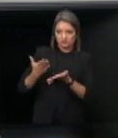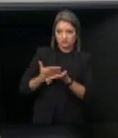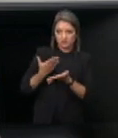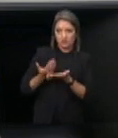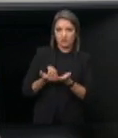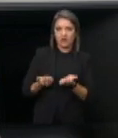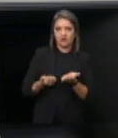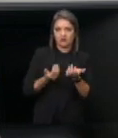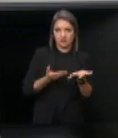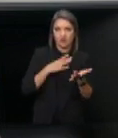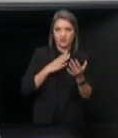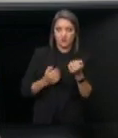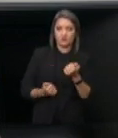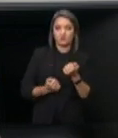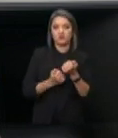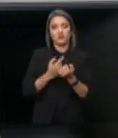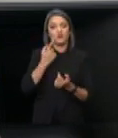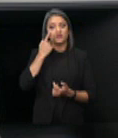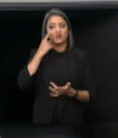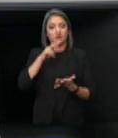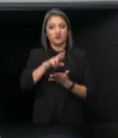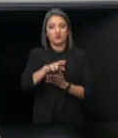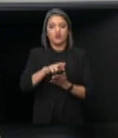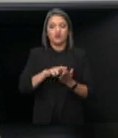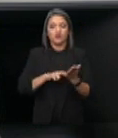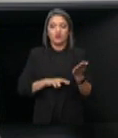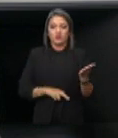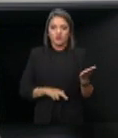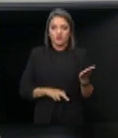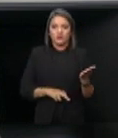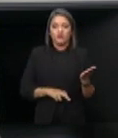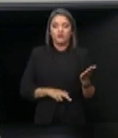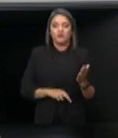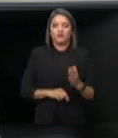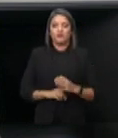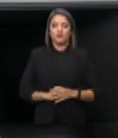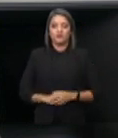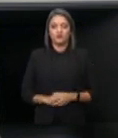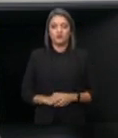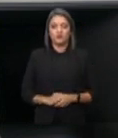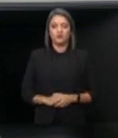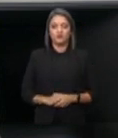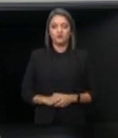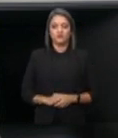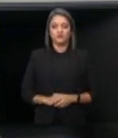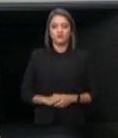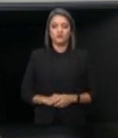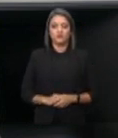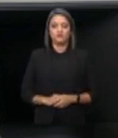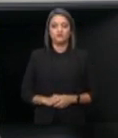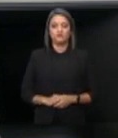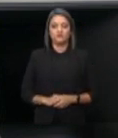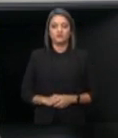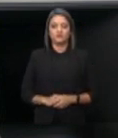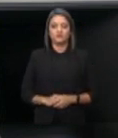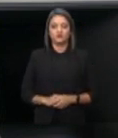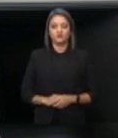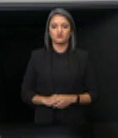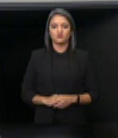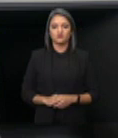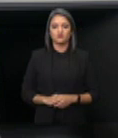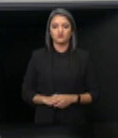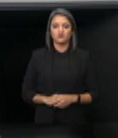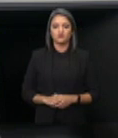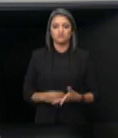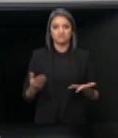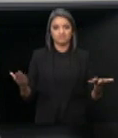essas esse relatório a qual sua excelência se referiu eu eu chamo